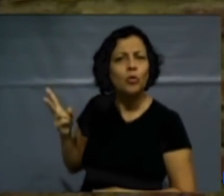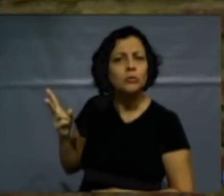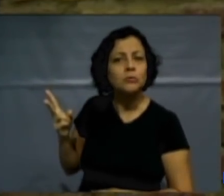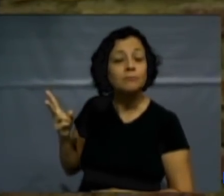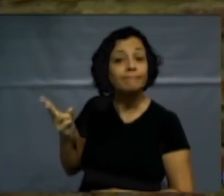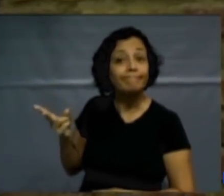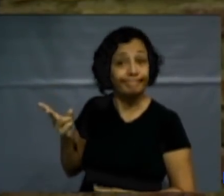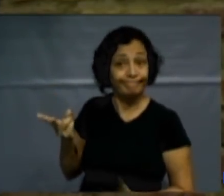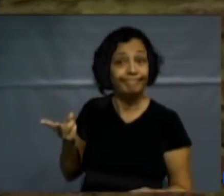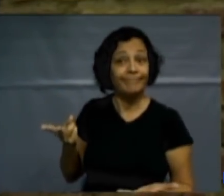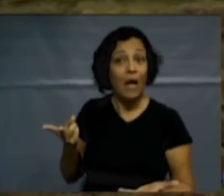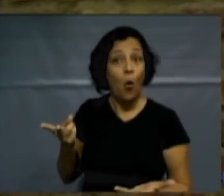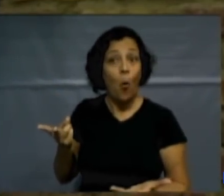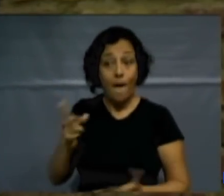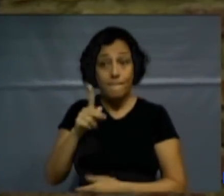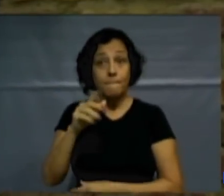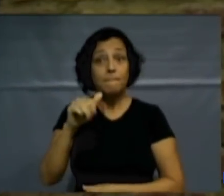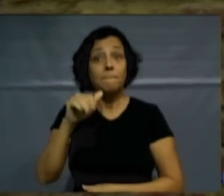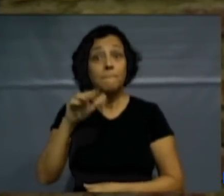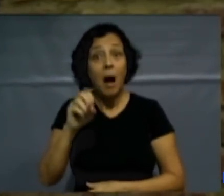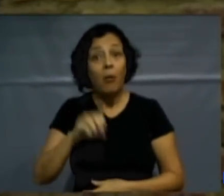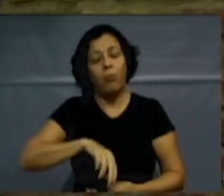Paulo cai semi-morto.